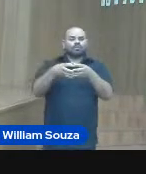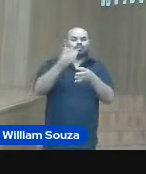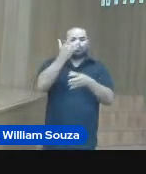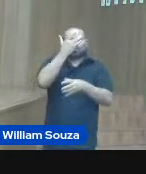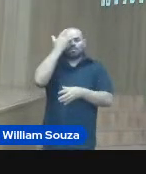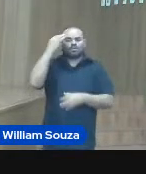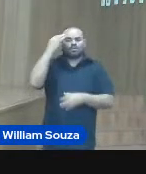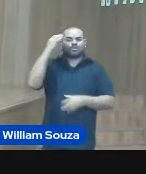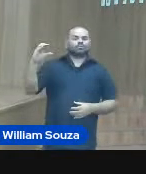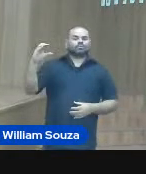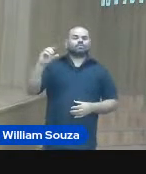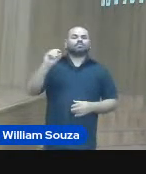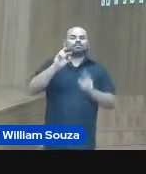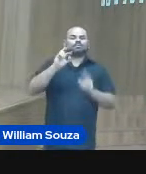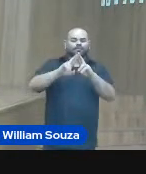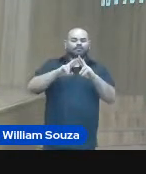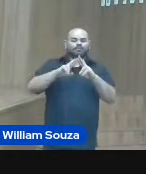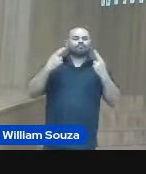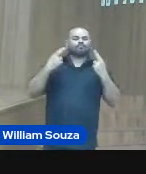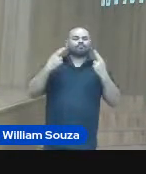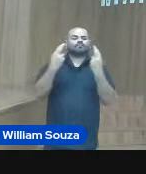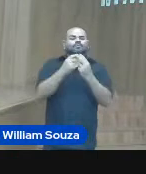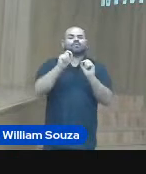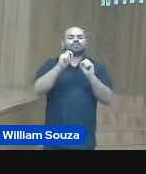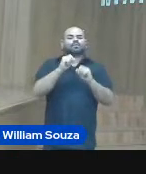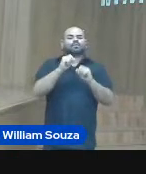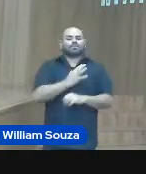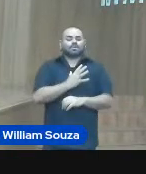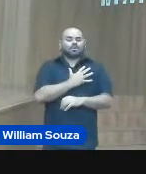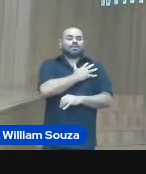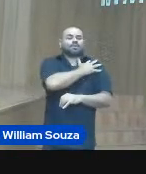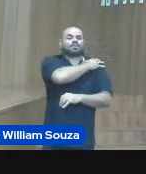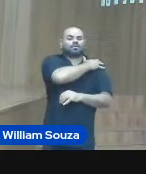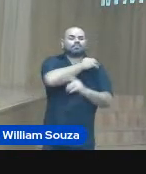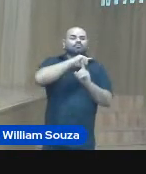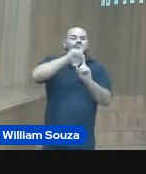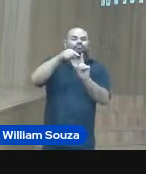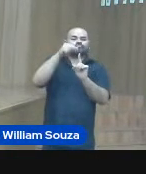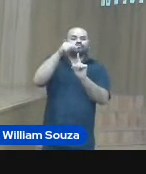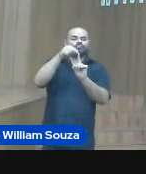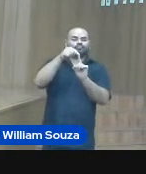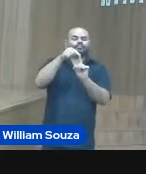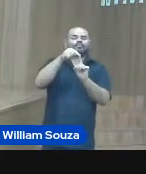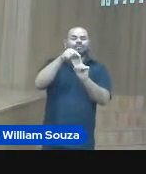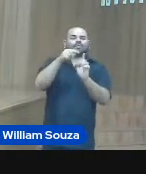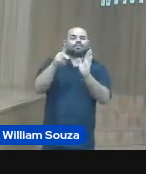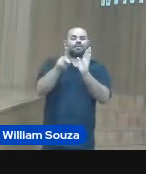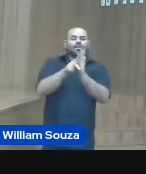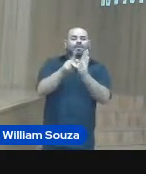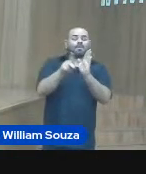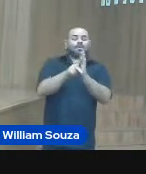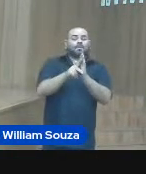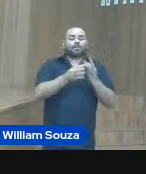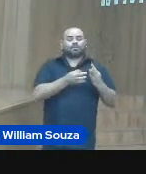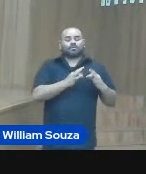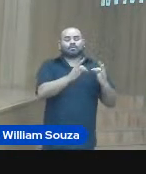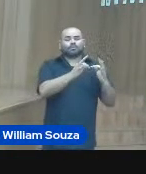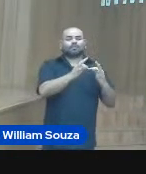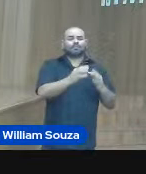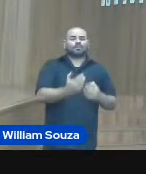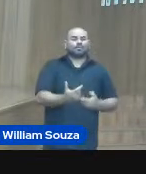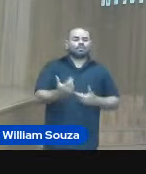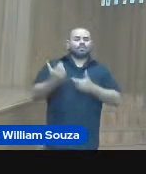reúnem para fins militares, desenvolverem tecnologias bélicas. Nos Estados Unidos,